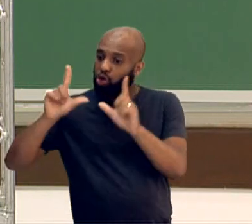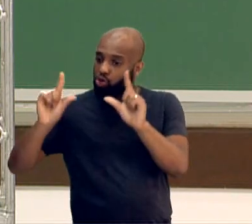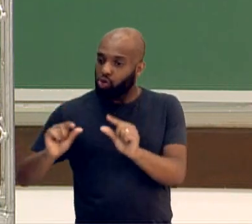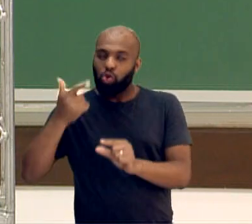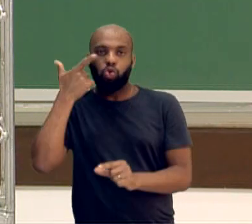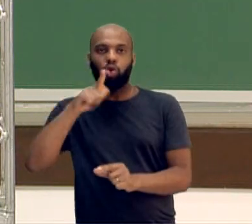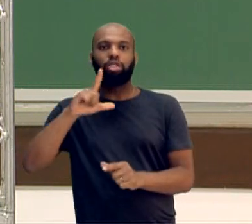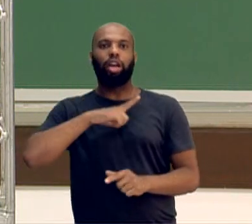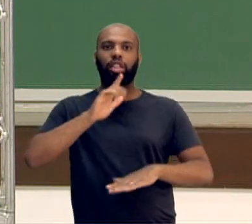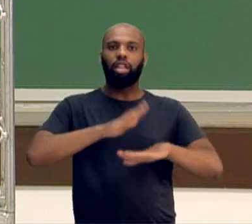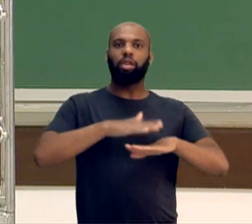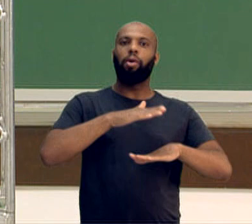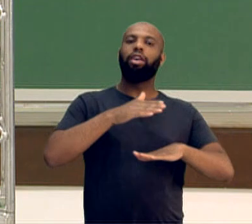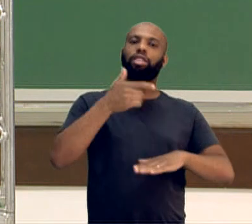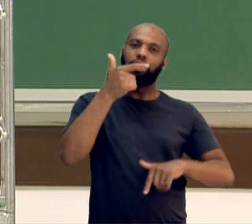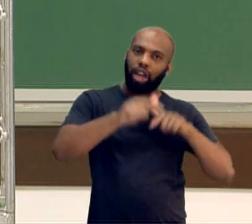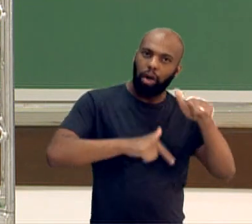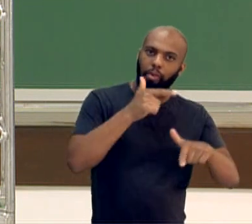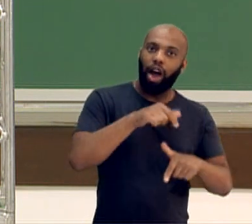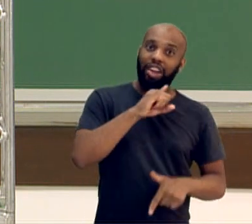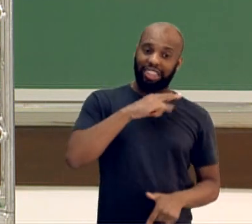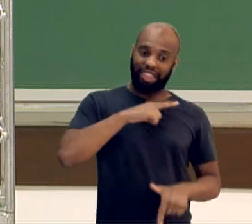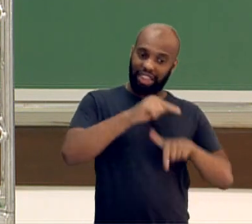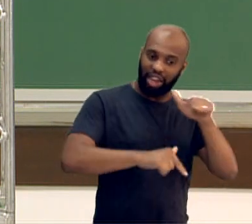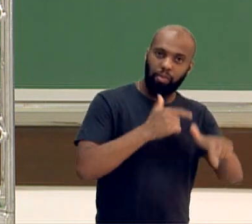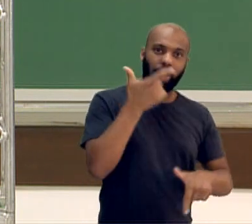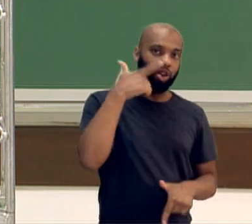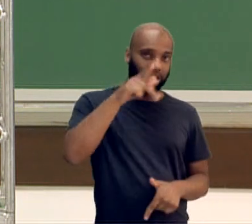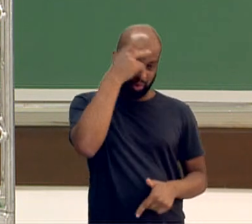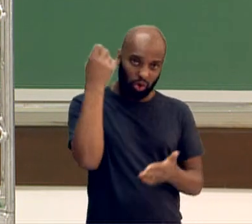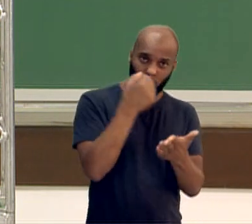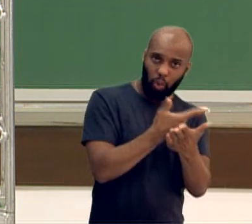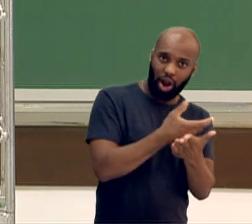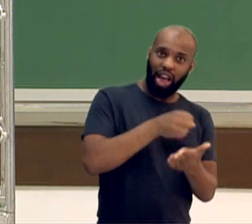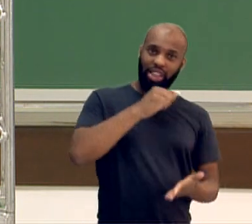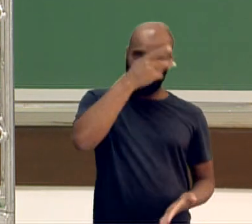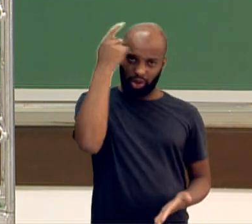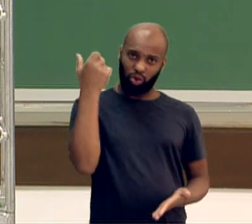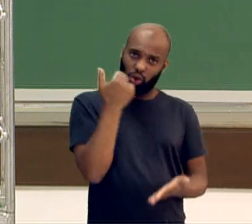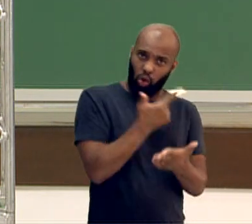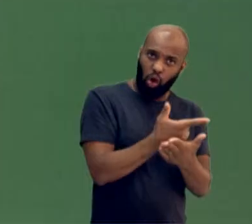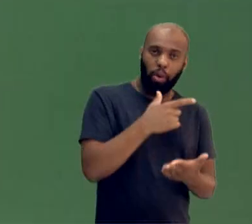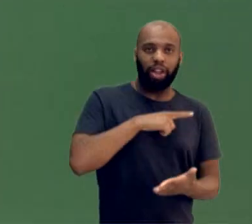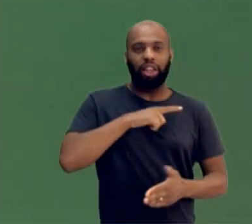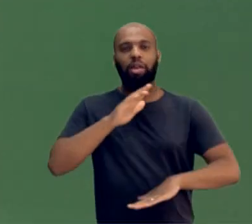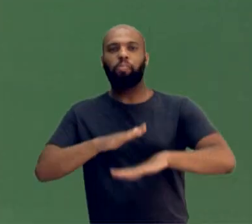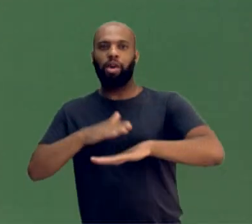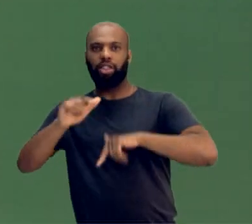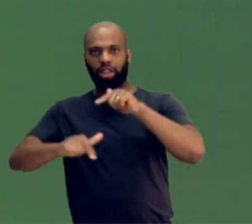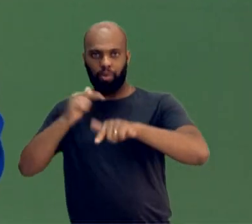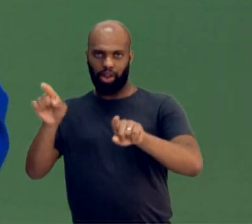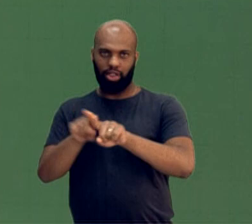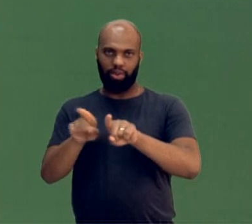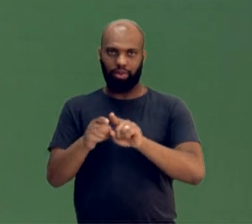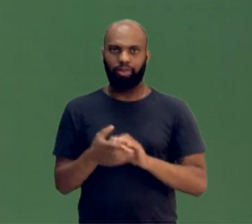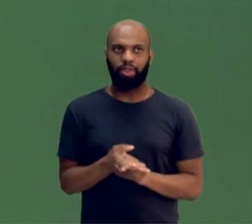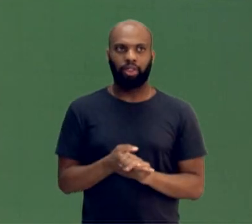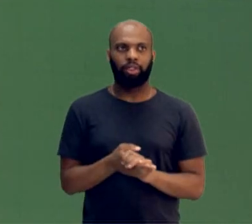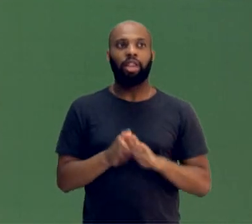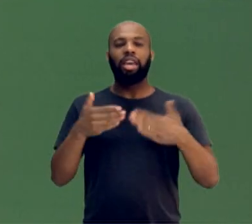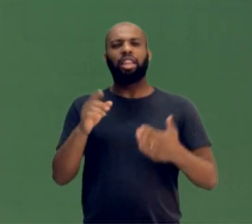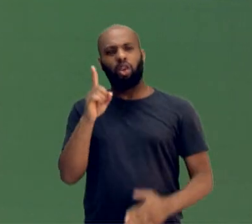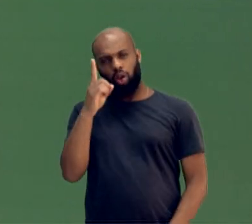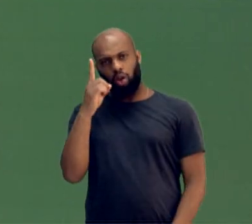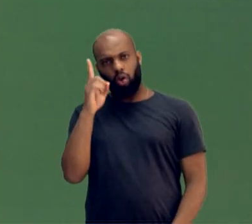se gera renda, gera lucro. Né? Então é uma questão interessante. Né? E mediar as relações de trabalho. A ideia de trabalho é muito bacana. Porque a ideia